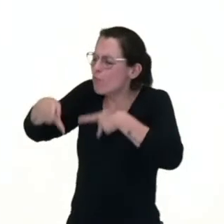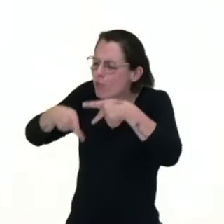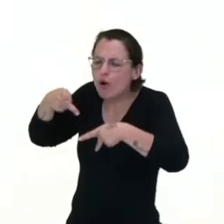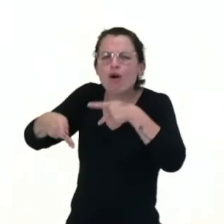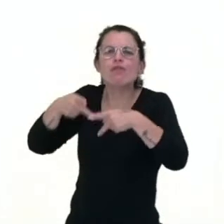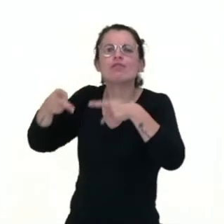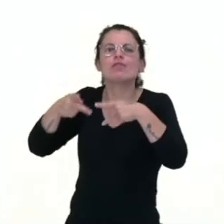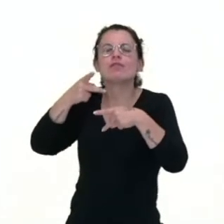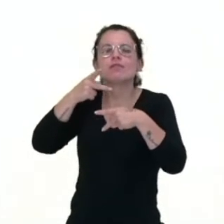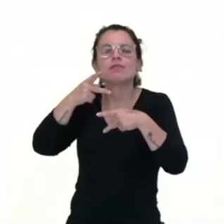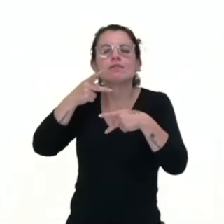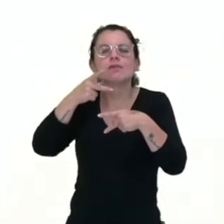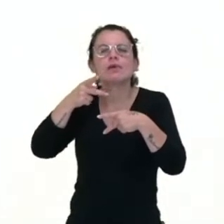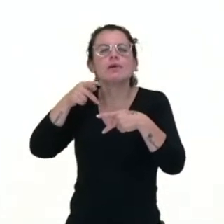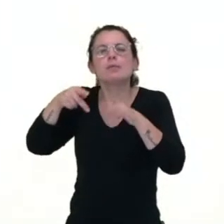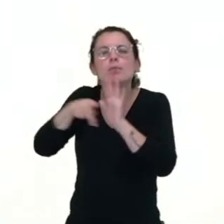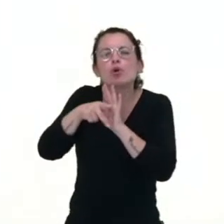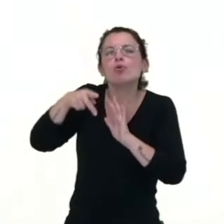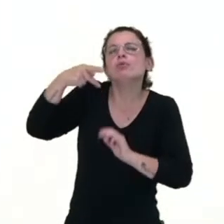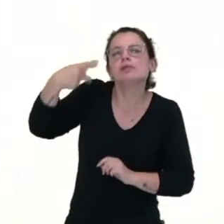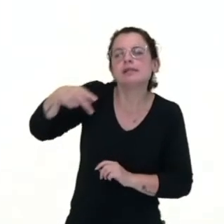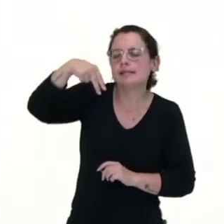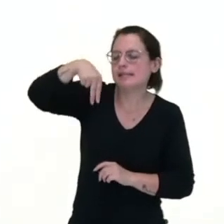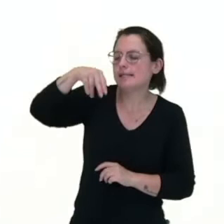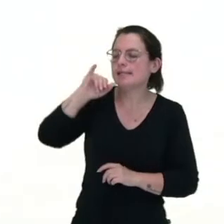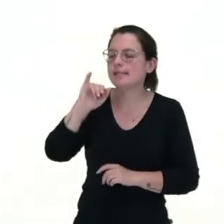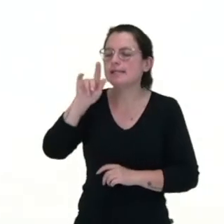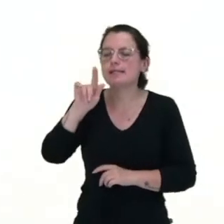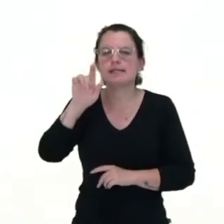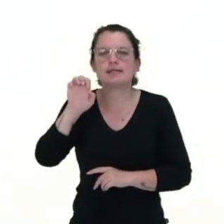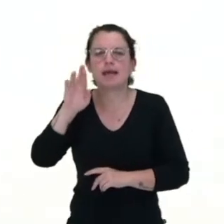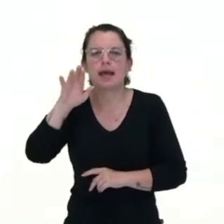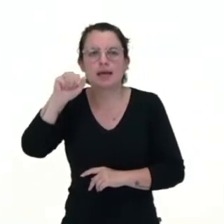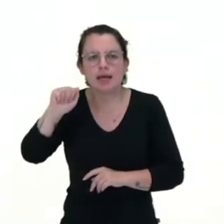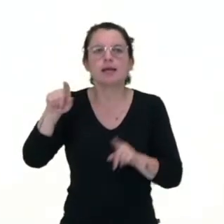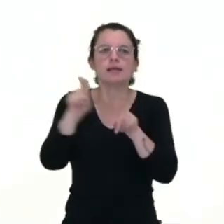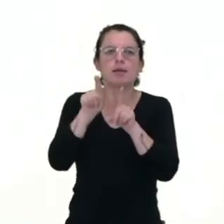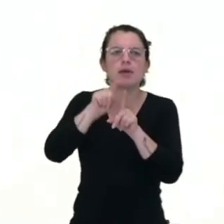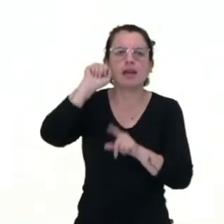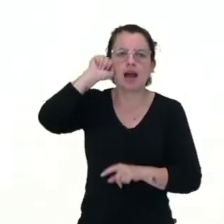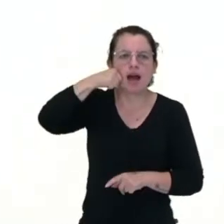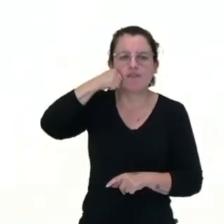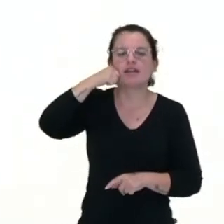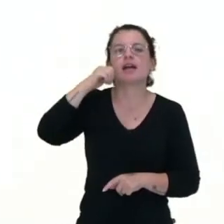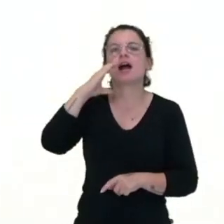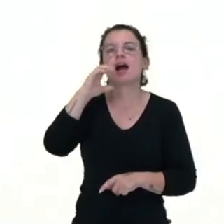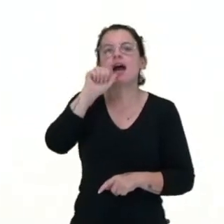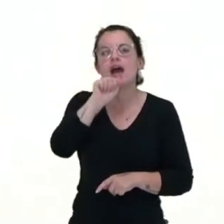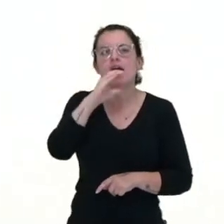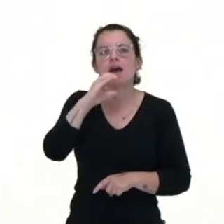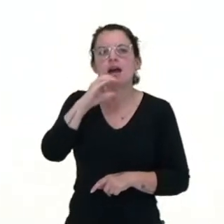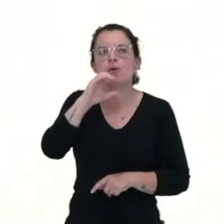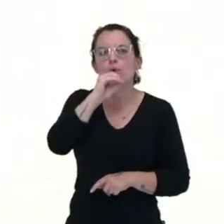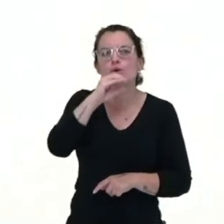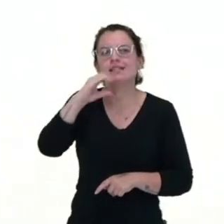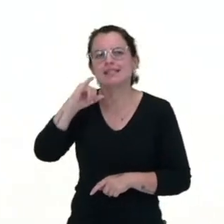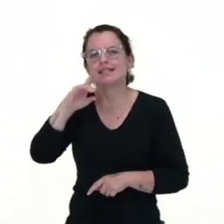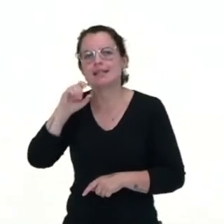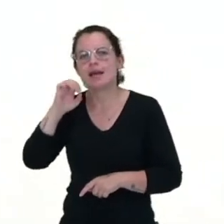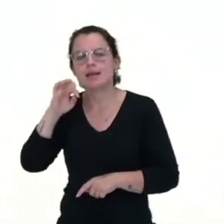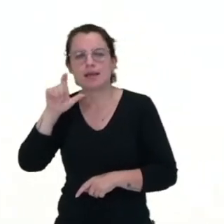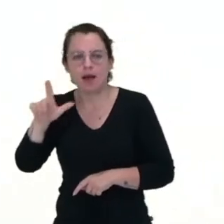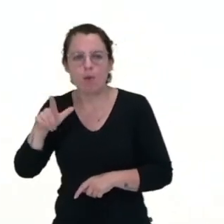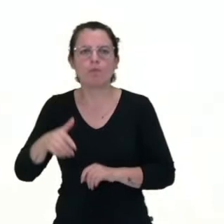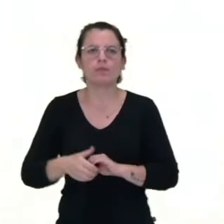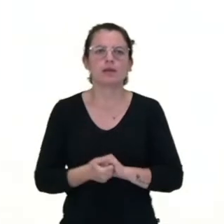da Nigéria e de Benin na África Ocidental. Como nós tivemos o processo de escravização de pessoas,